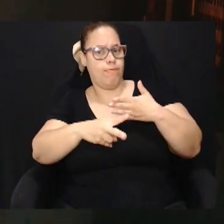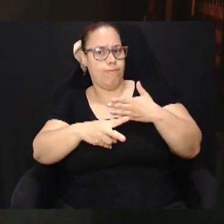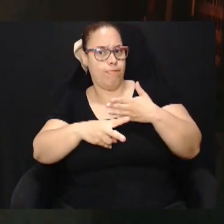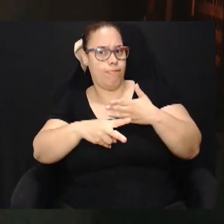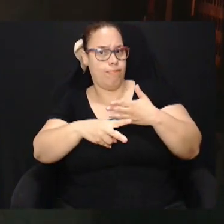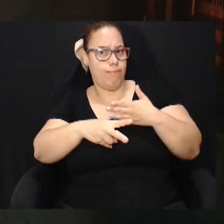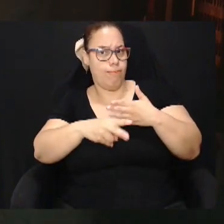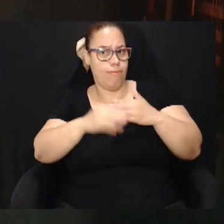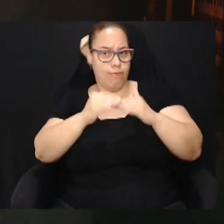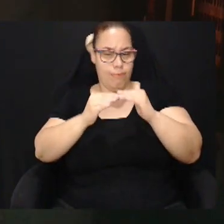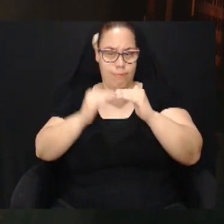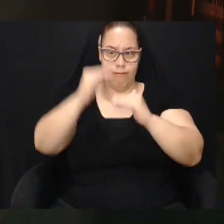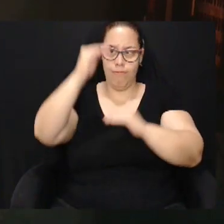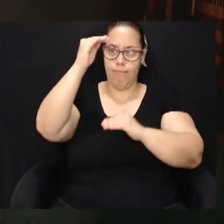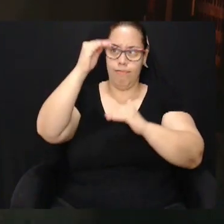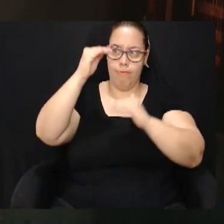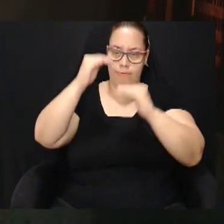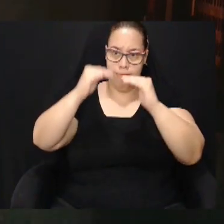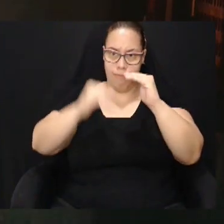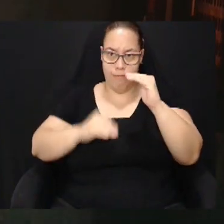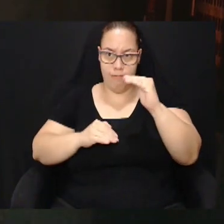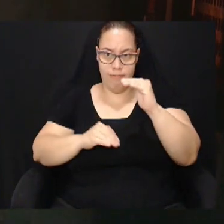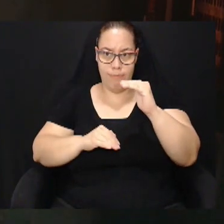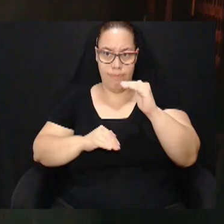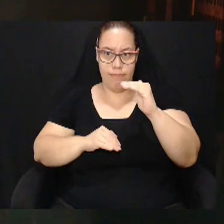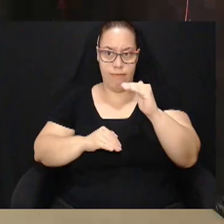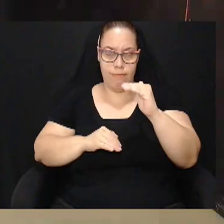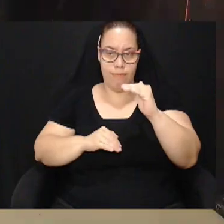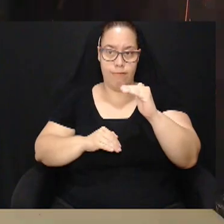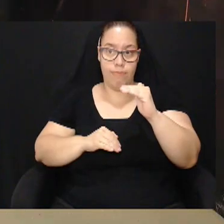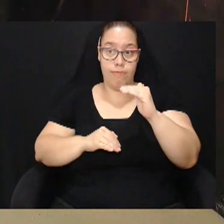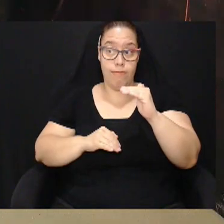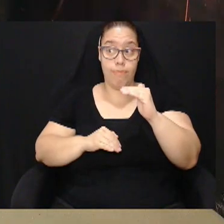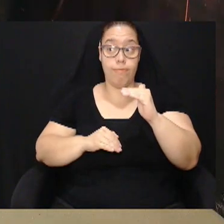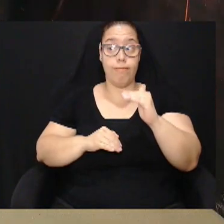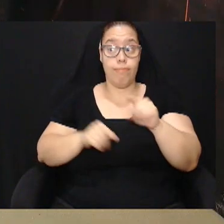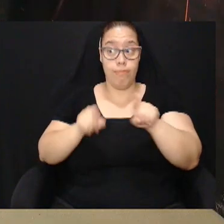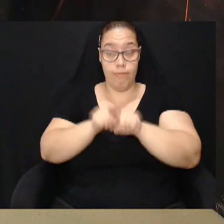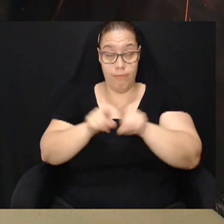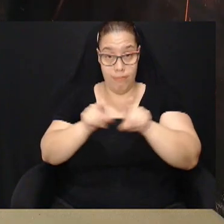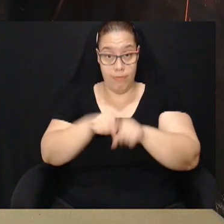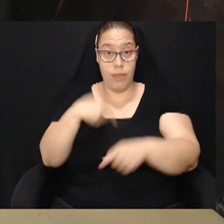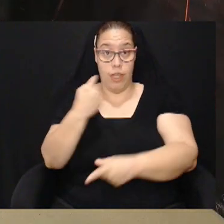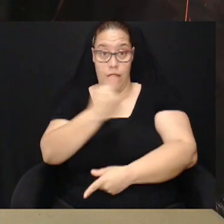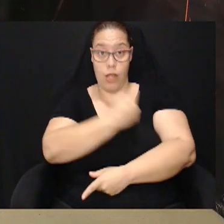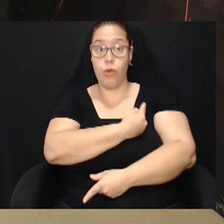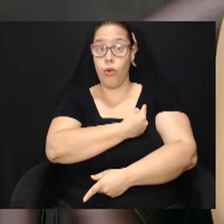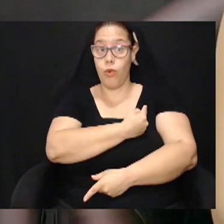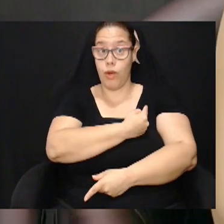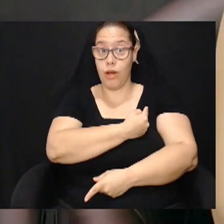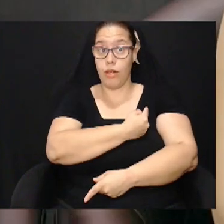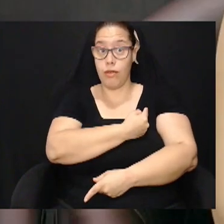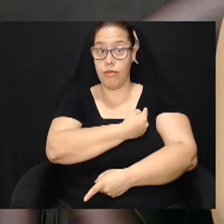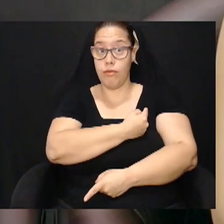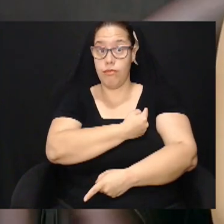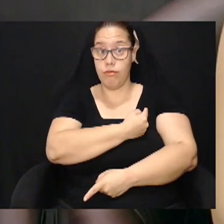elevação, vai tanto para o alto quanto para baixo também nas nossas emoções, né? Sim, isso é uma